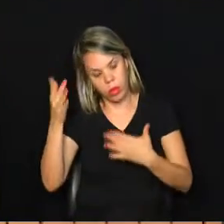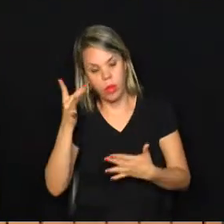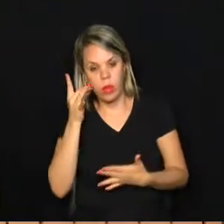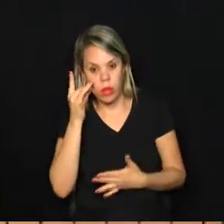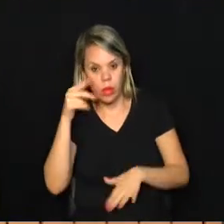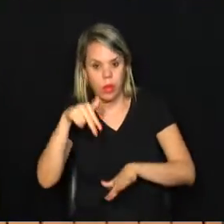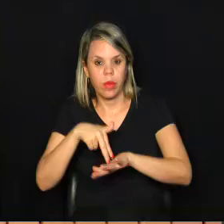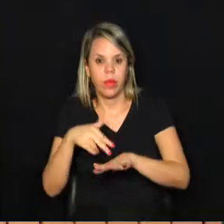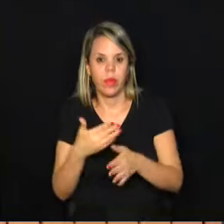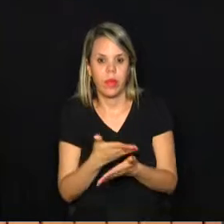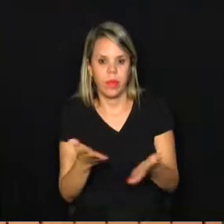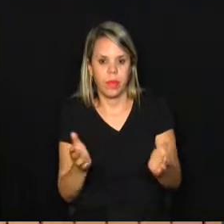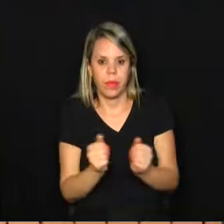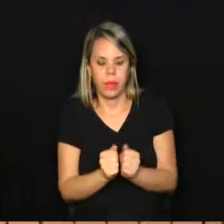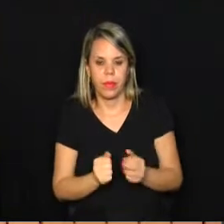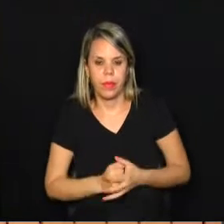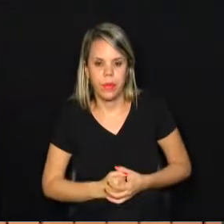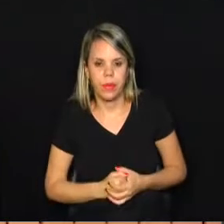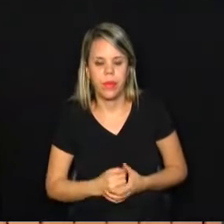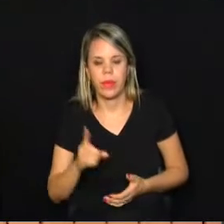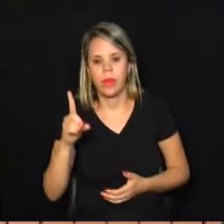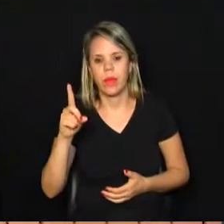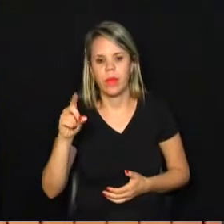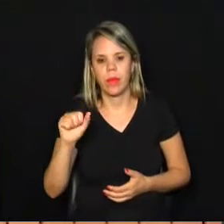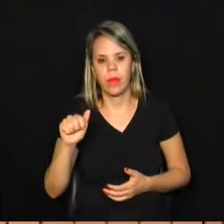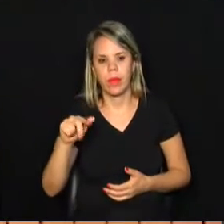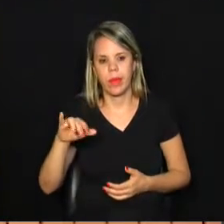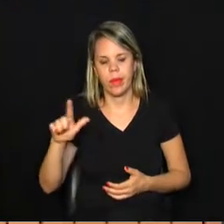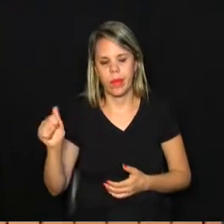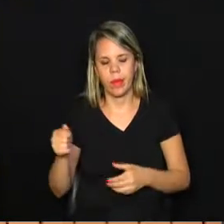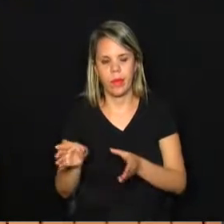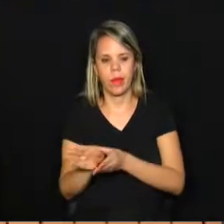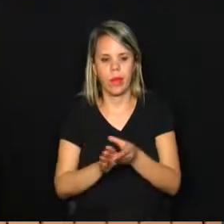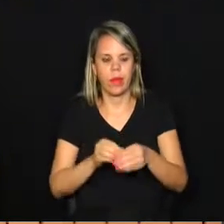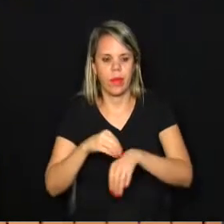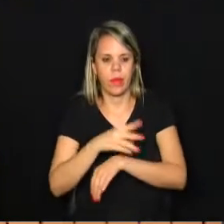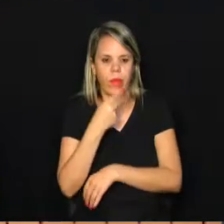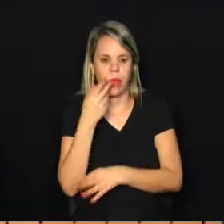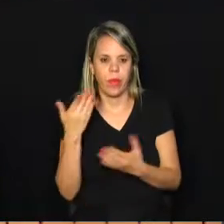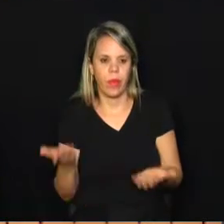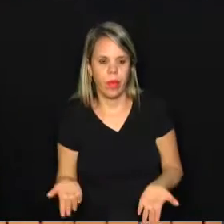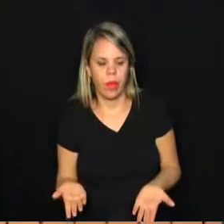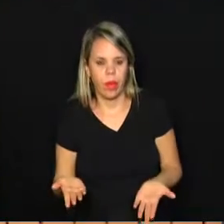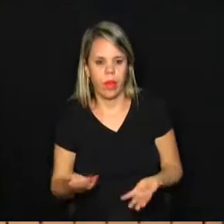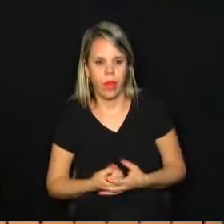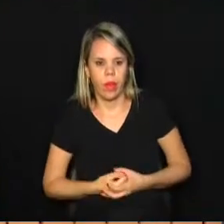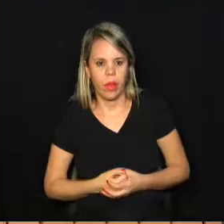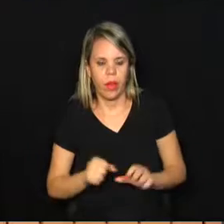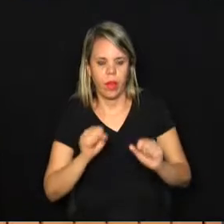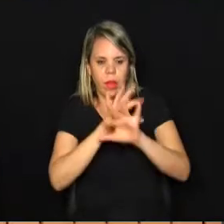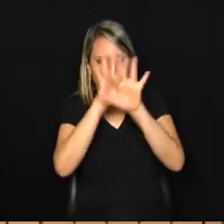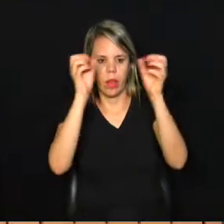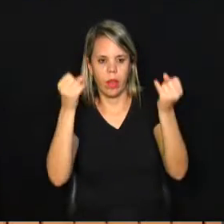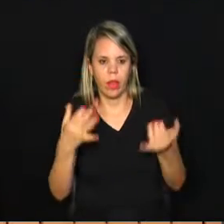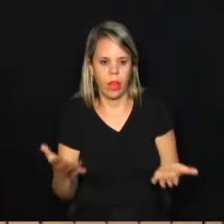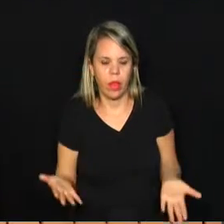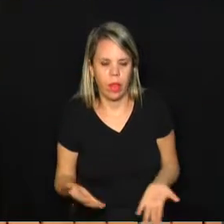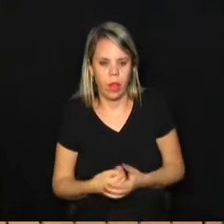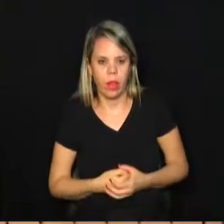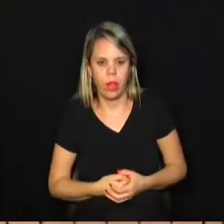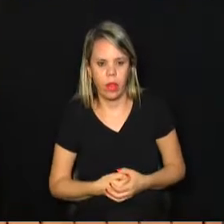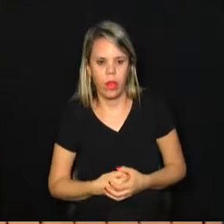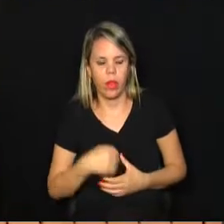presença de vocês conosco. A Daniela podia nos falar, né, dar maiores explicações, e aí